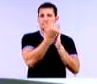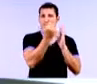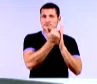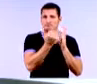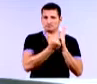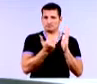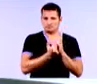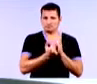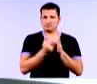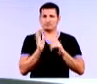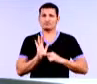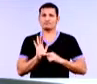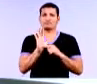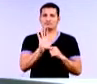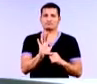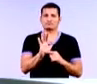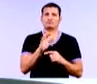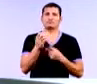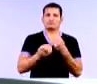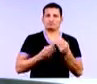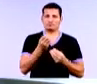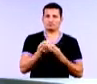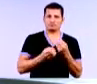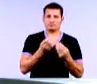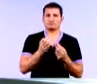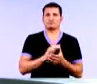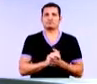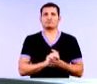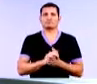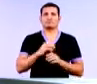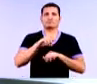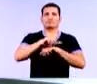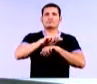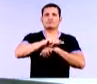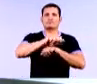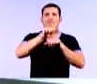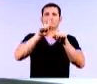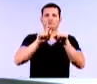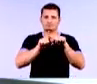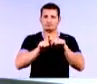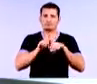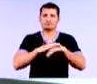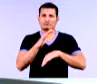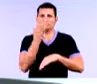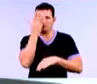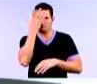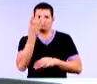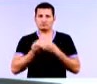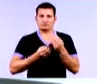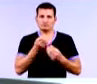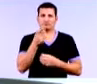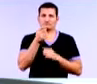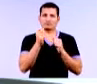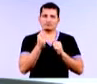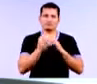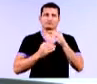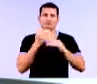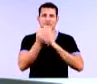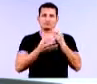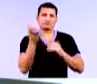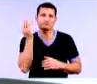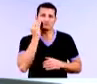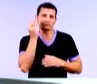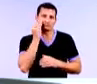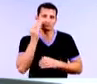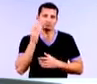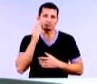programas, que te ajudam a elaborar o algoritmo de uma maneira mais fácil. Você pode, a partir do desenvolvimento, testá-los, verificar qual